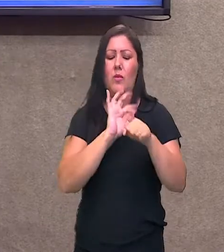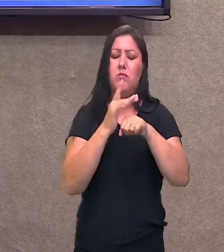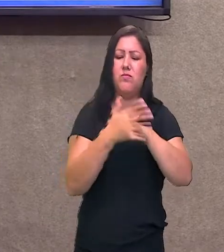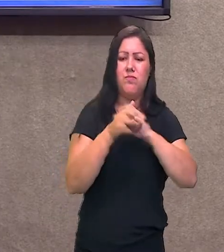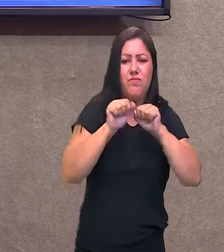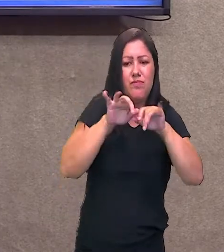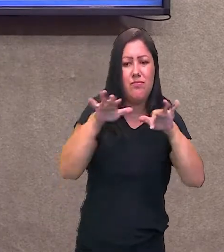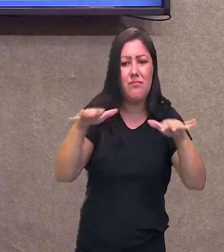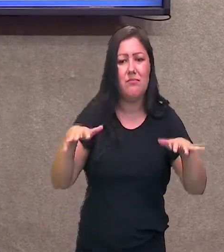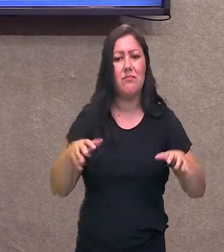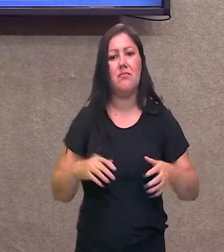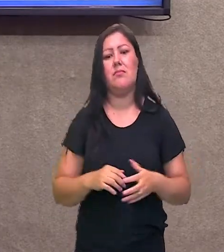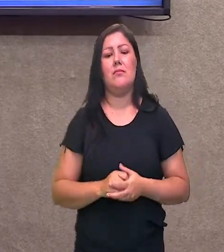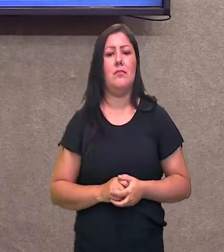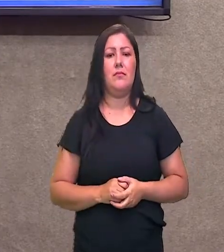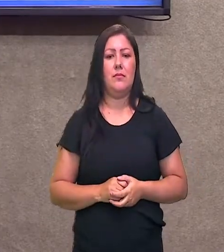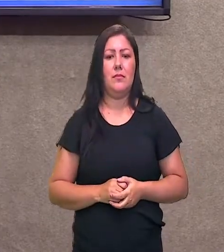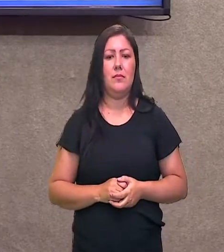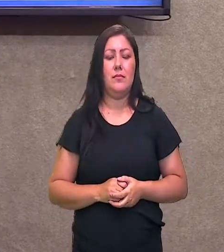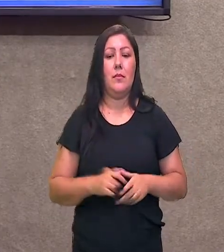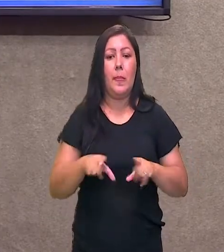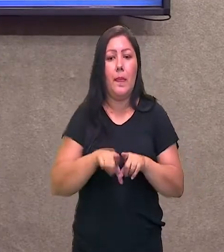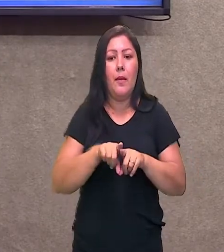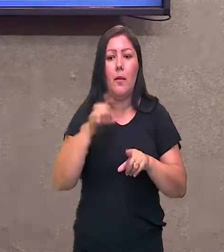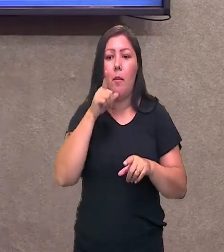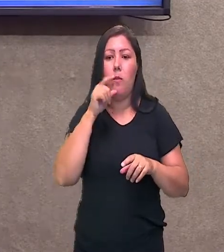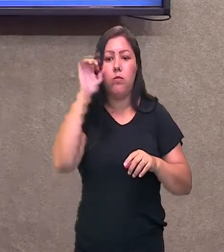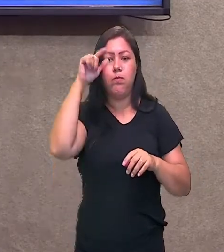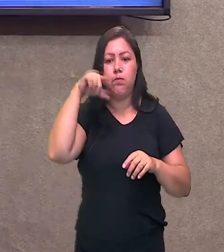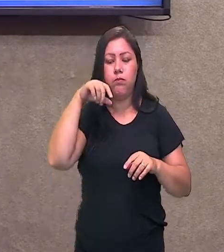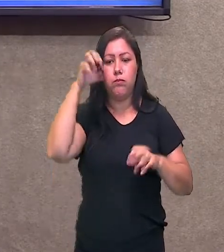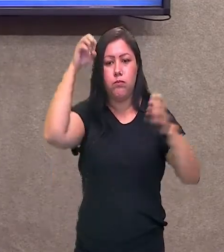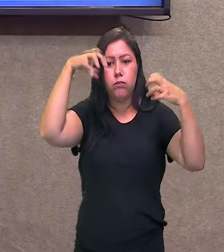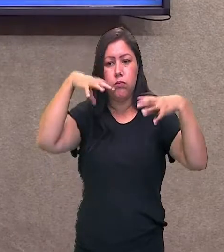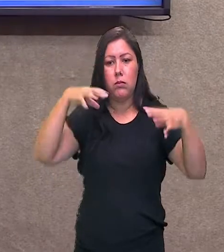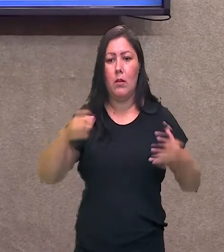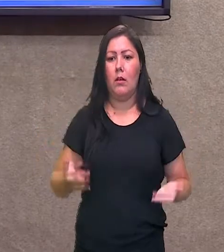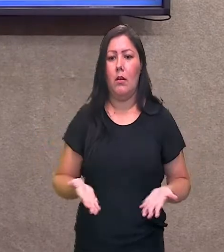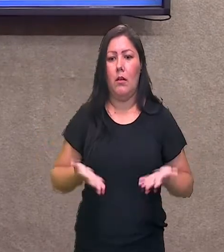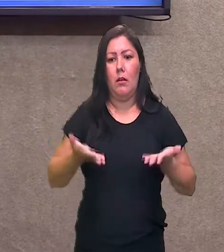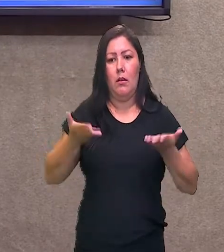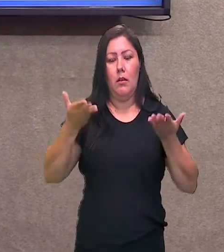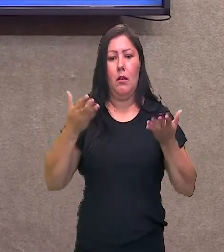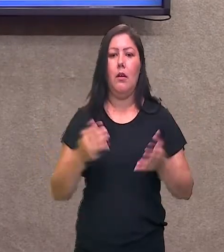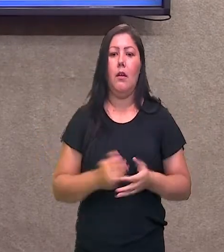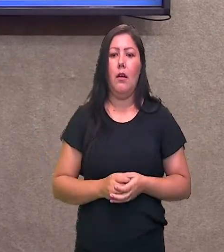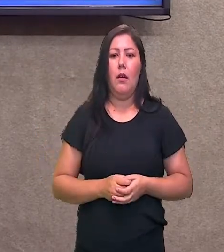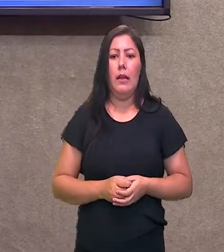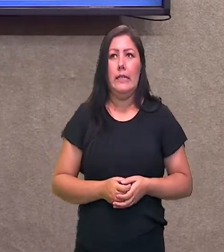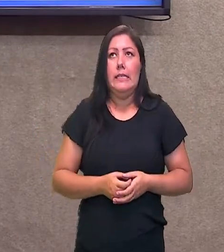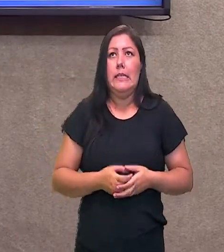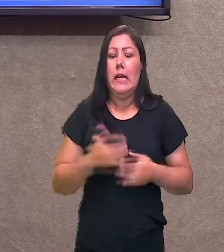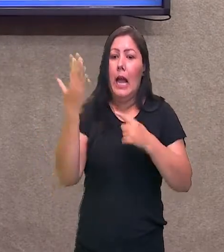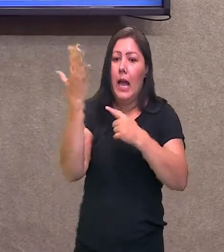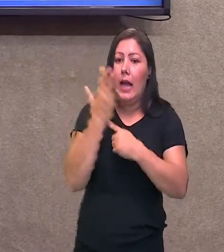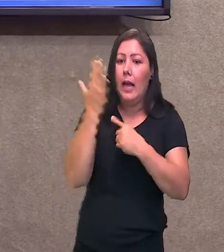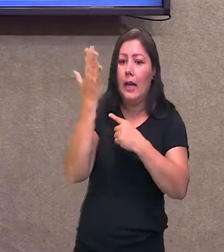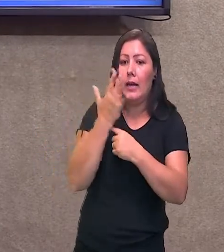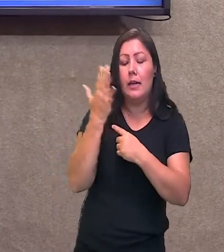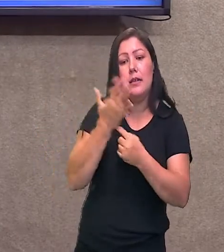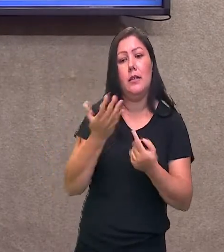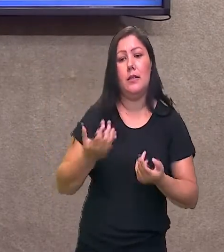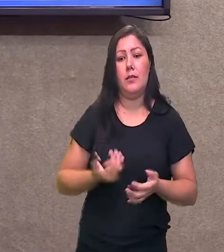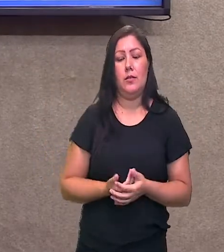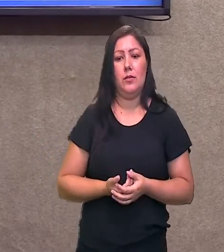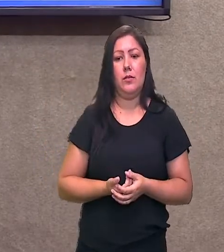governo do estado do Acre venha pedir ao governo federal para fechar a fronteira.